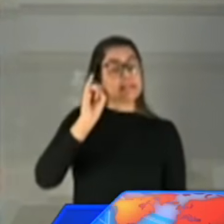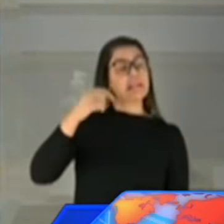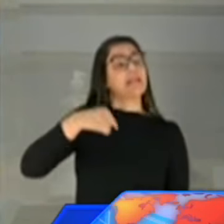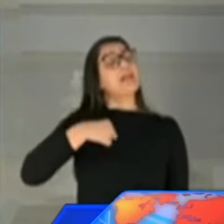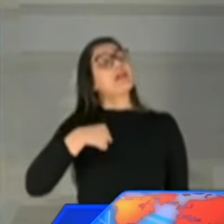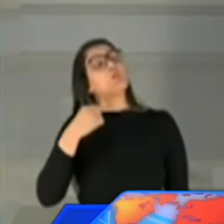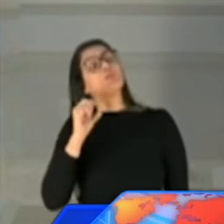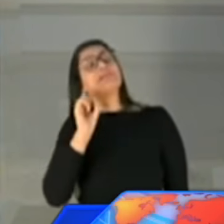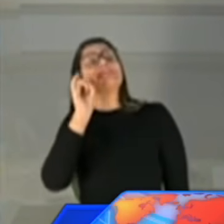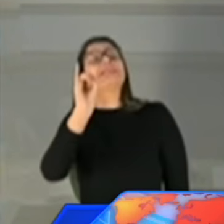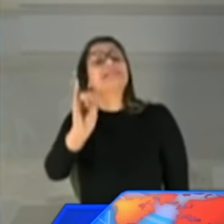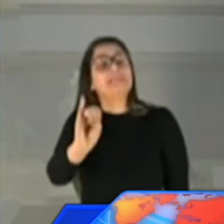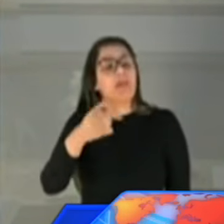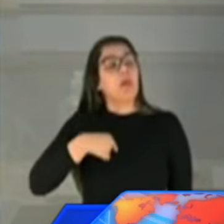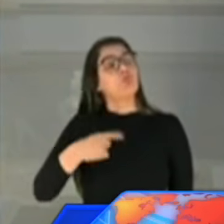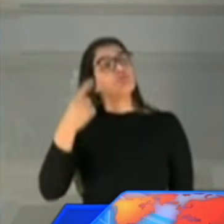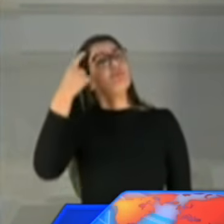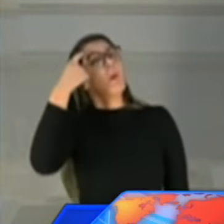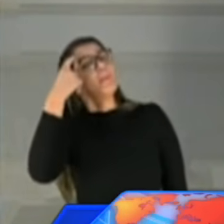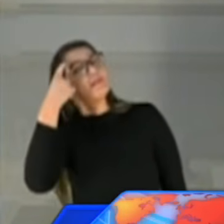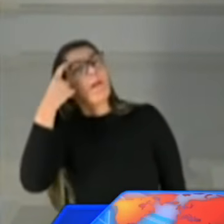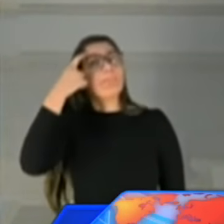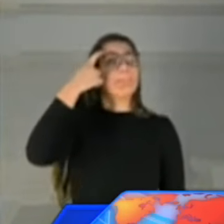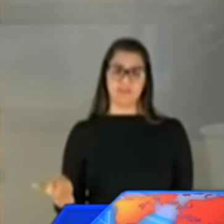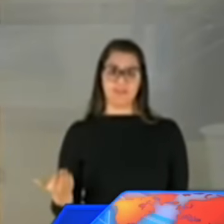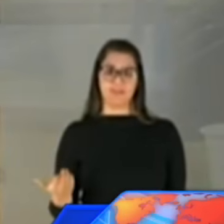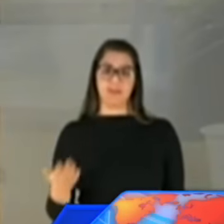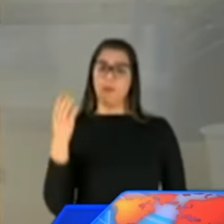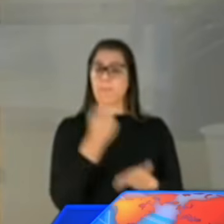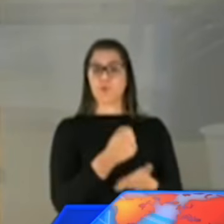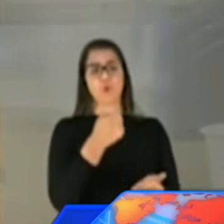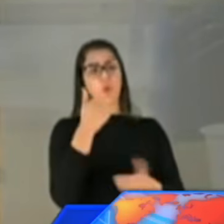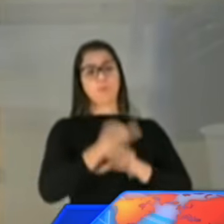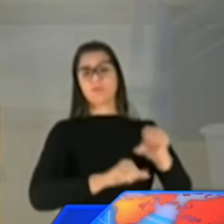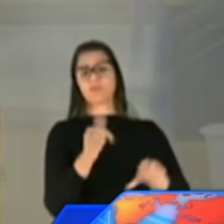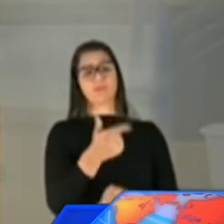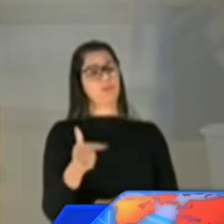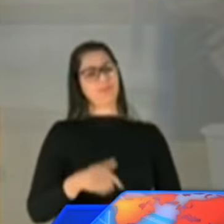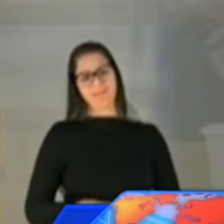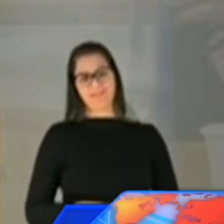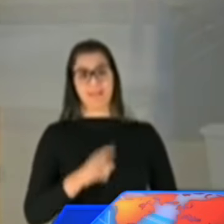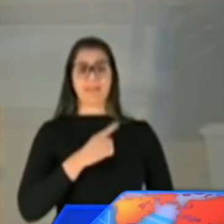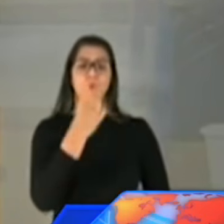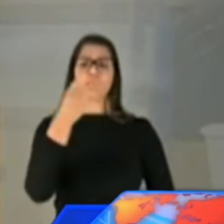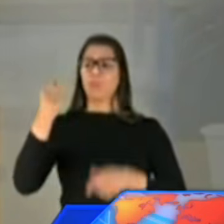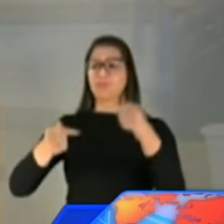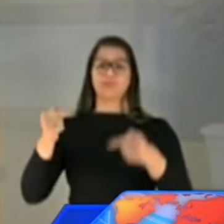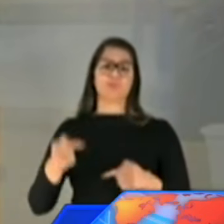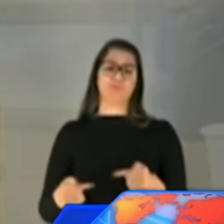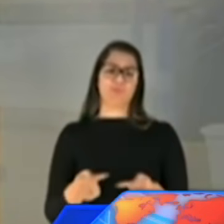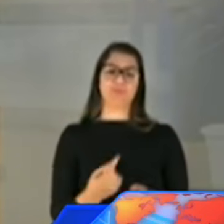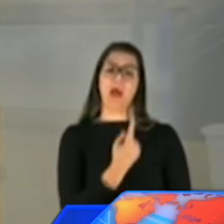tivesse, oficialmente. Se eu tivesse maldade no coração, não tem. Não, eu só estou dizendo que nós temos aqui duas discussões, e a